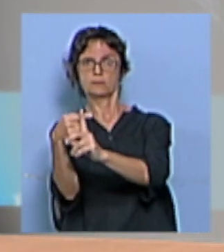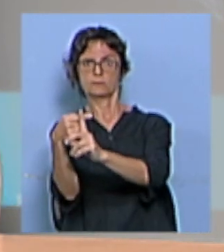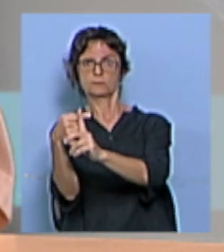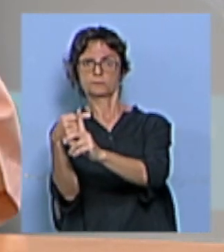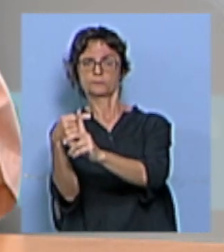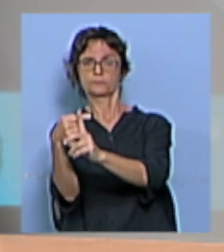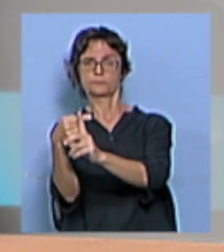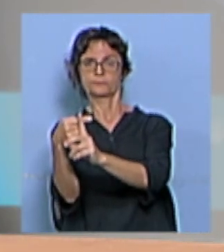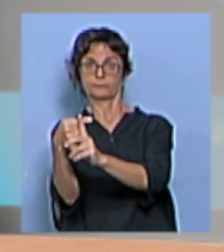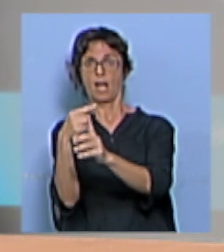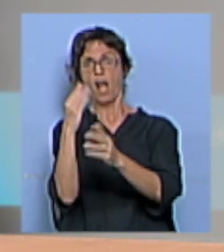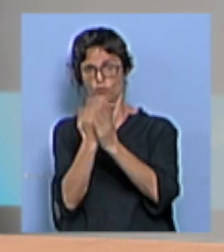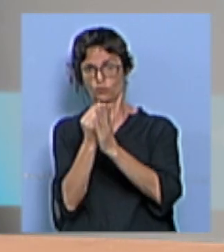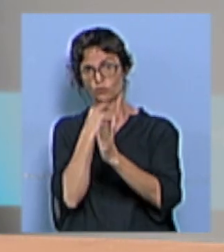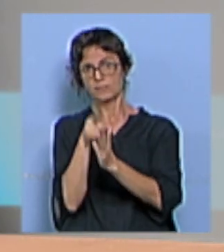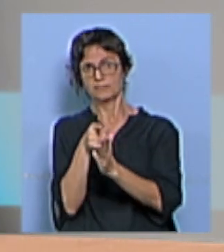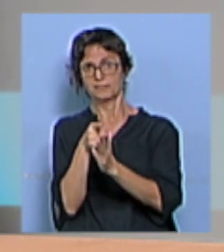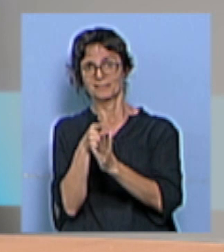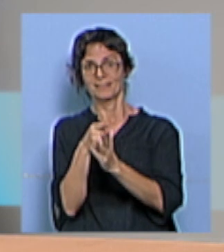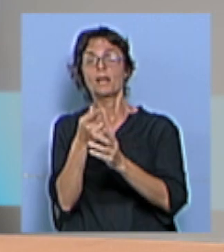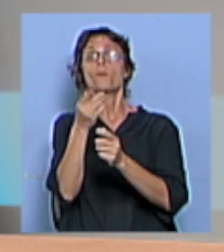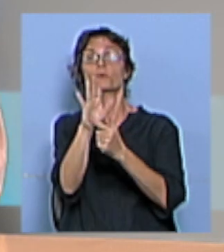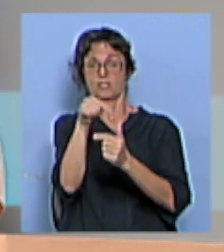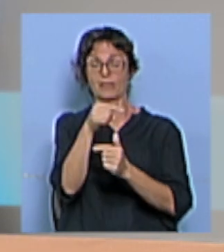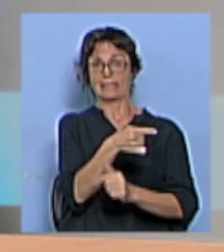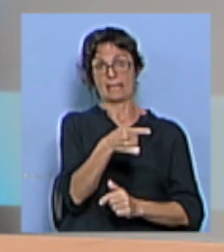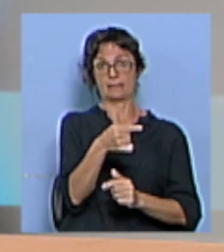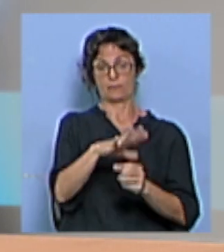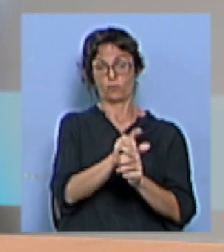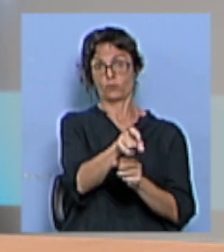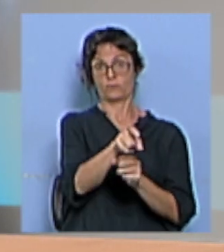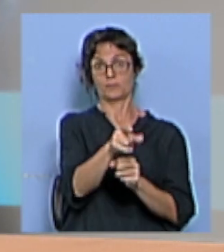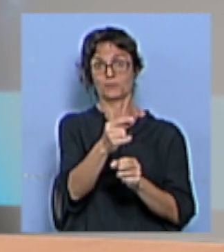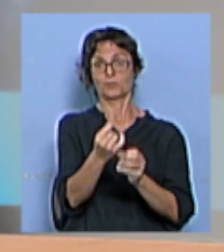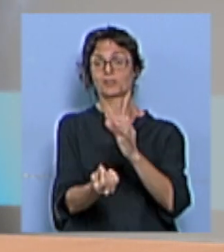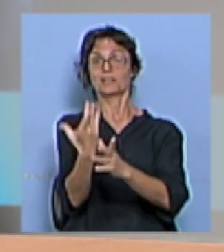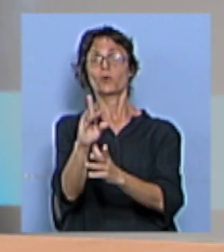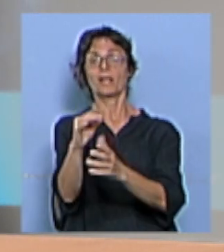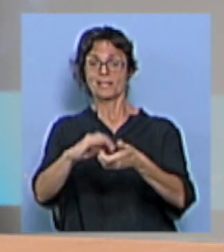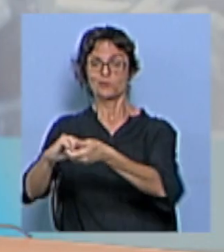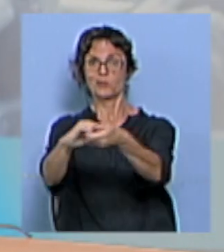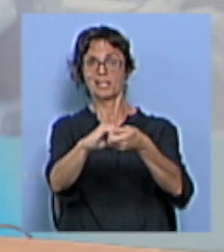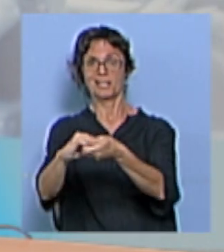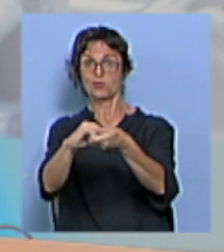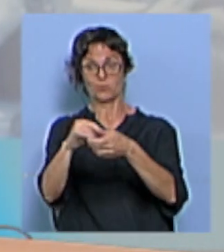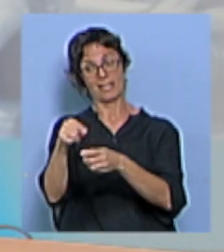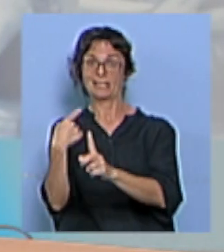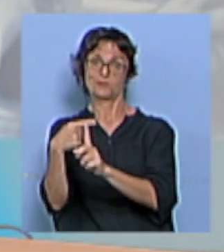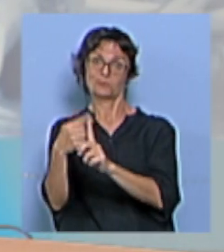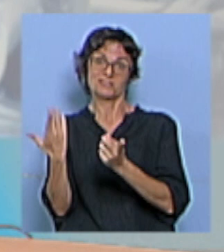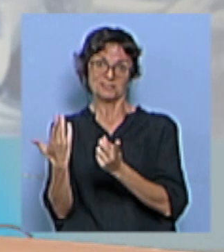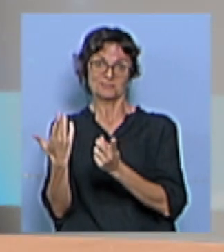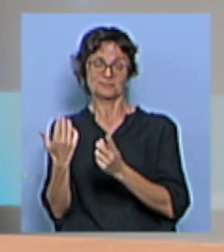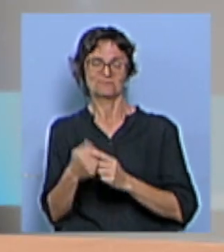já vimos aqui, a solidariedade e a atenção aos outros e por aí adiante. Muito bem, Artur Mourão, muito obrigado por ter